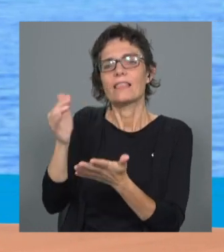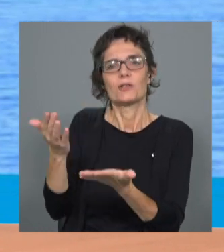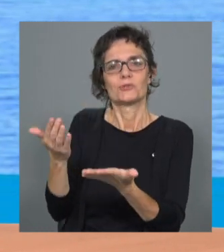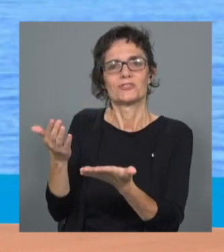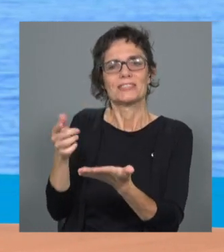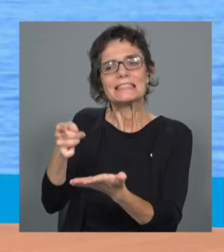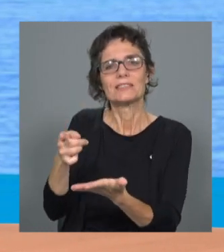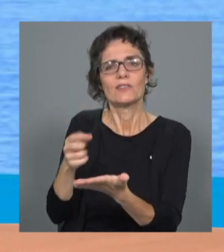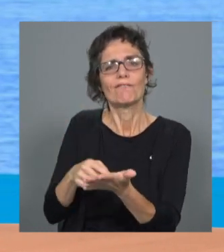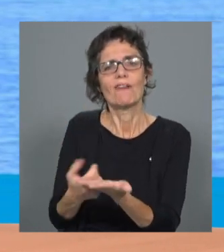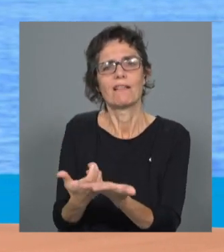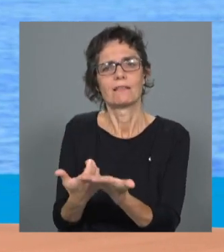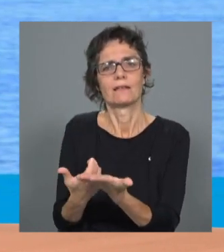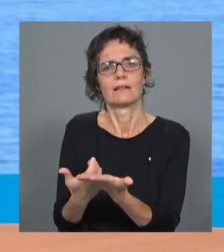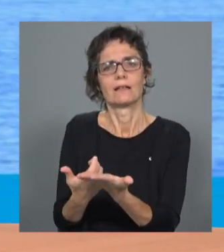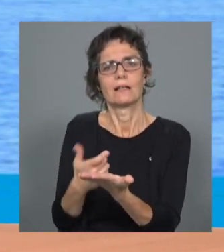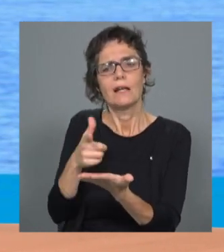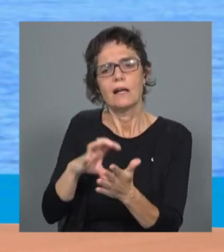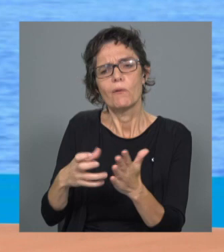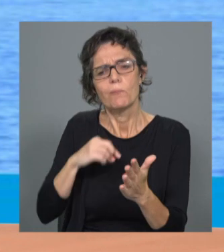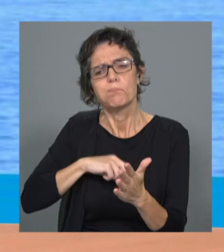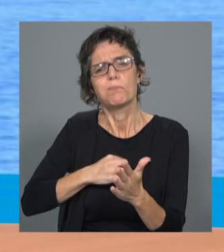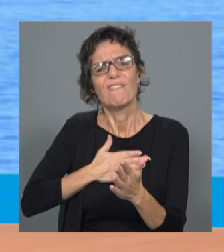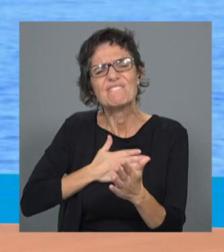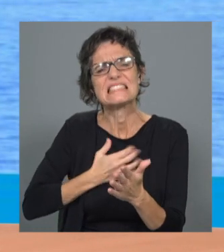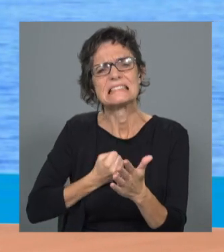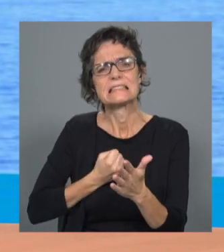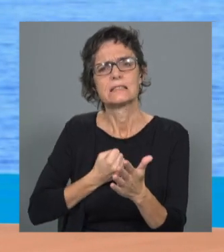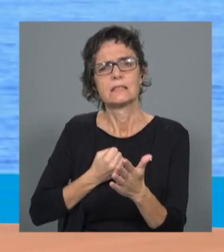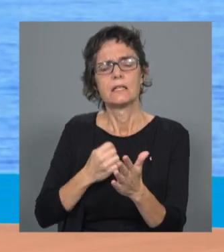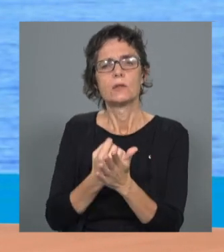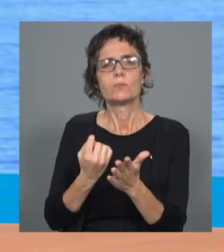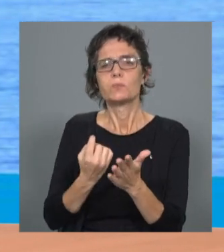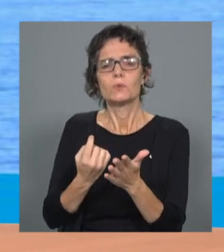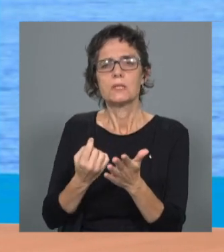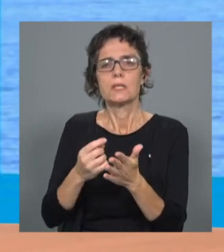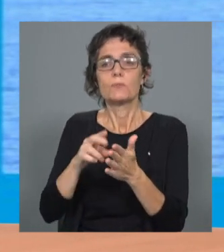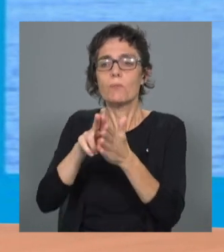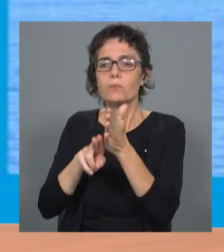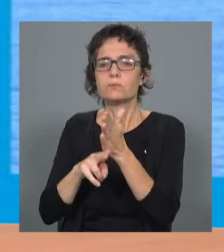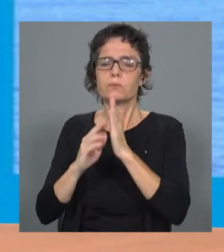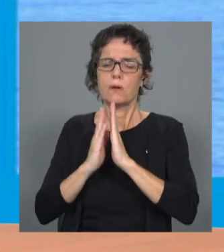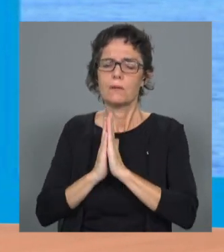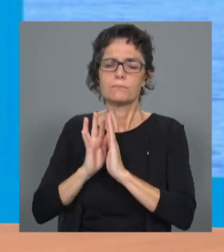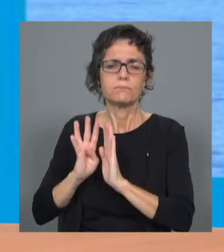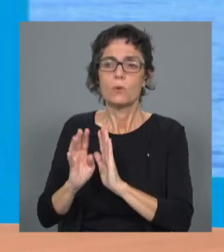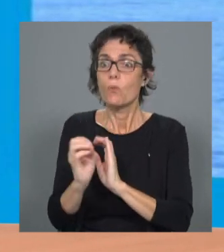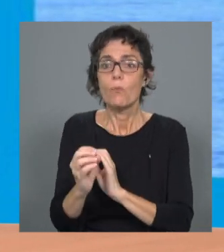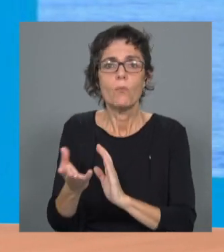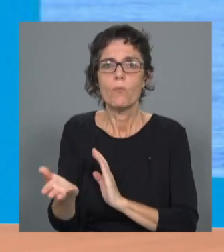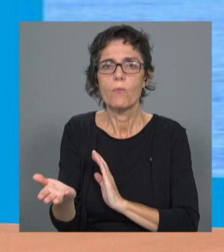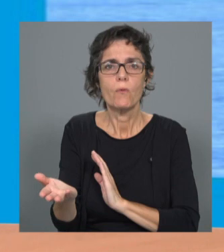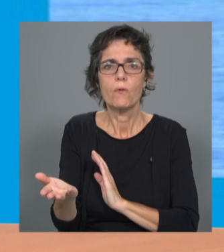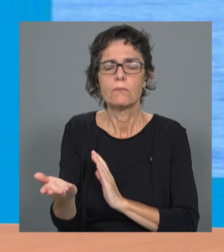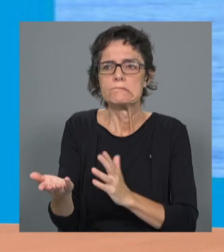gente, é muito complicado. Não pôde haver cerimónias religiosas, foi